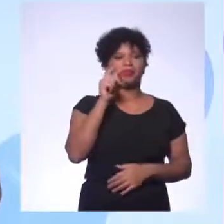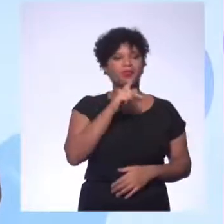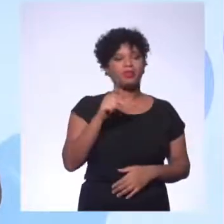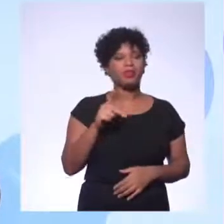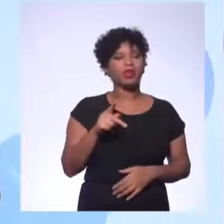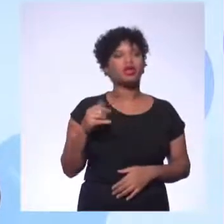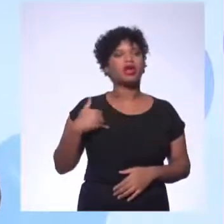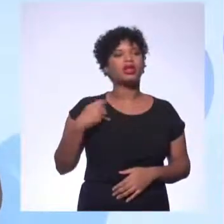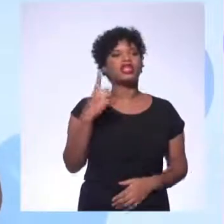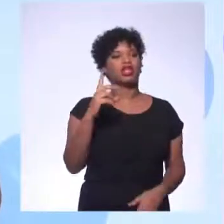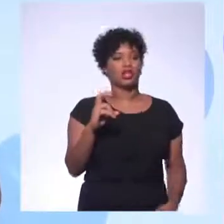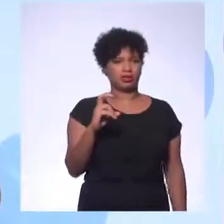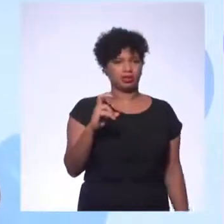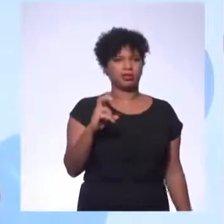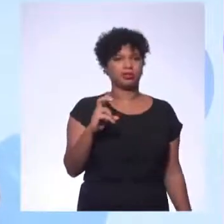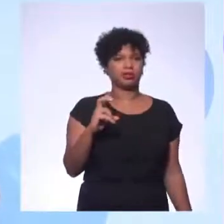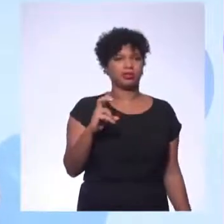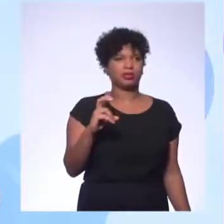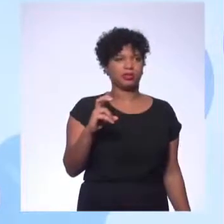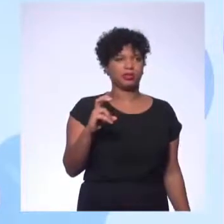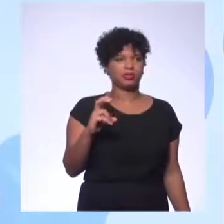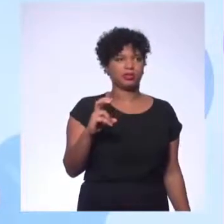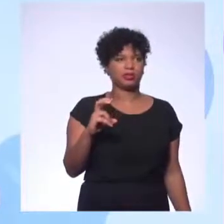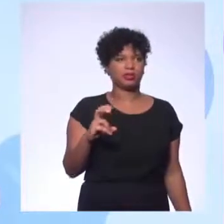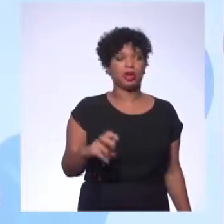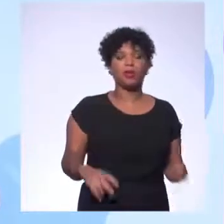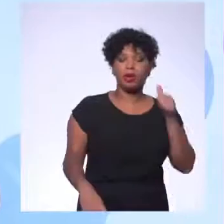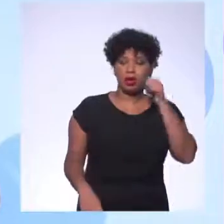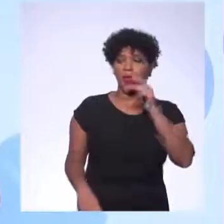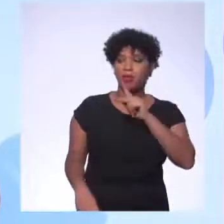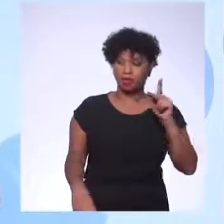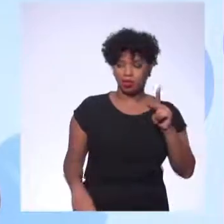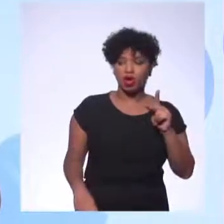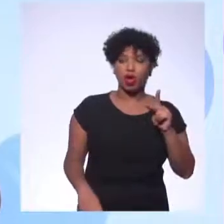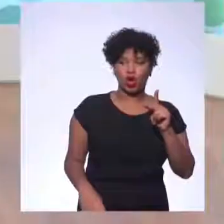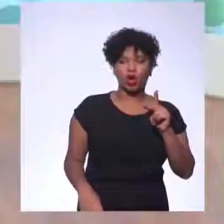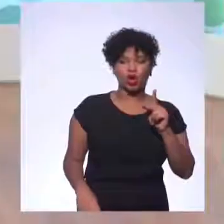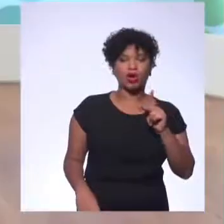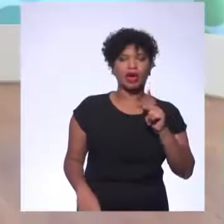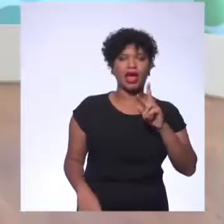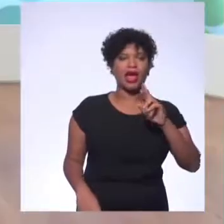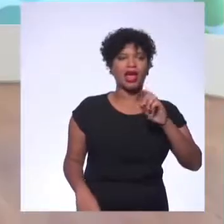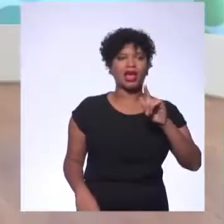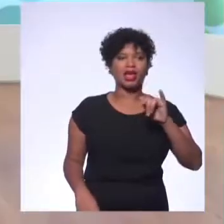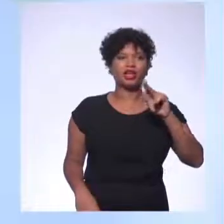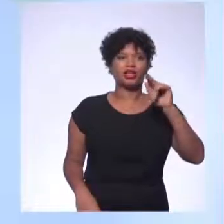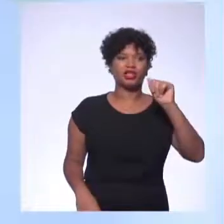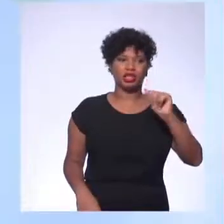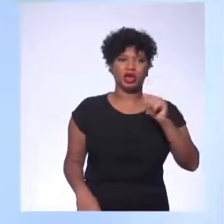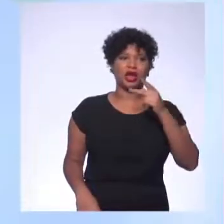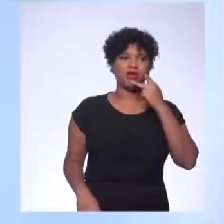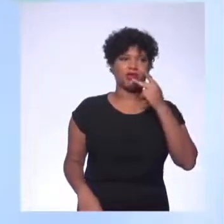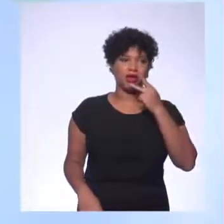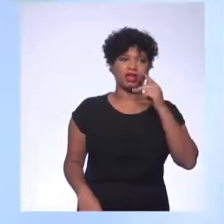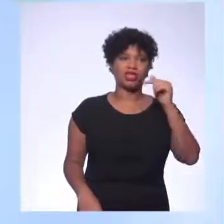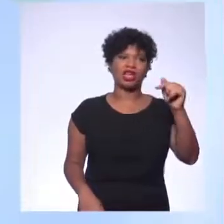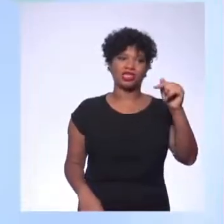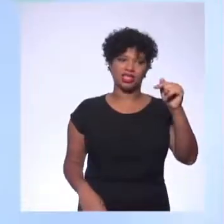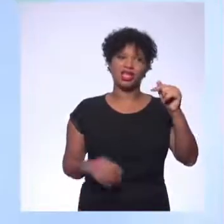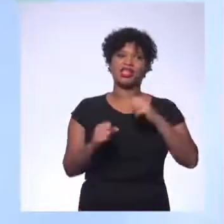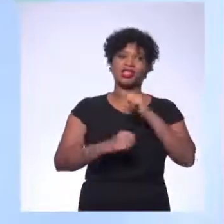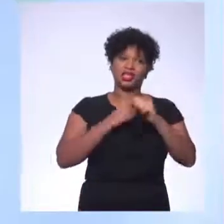aos 15 anos. Vamos ver o que os alunos estão falando, Olha, a né? Pro Regina tem um argumento aqui complicado. Aos 7 anos, devido às aulas online.